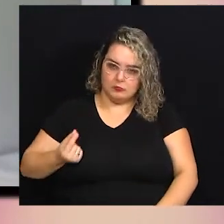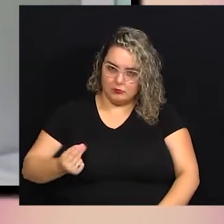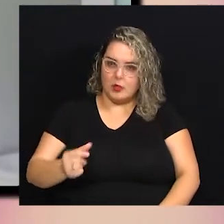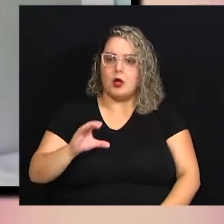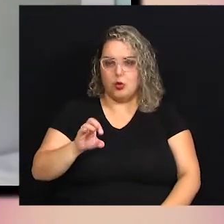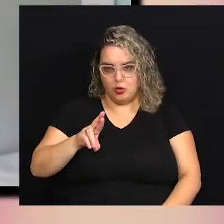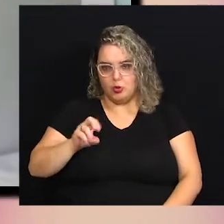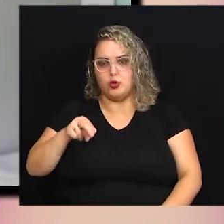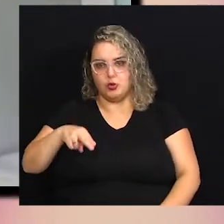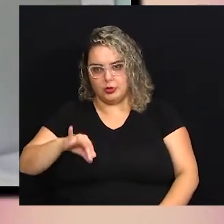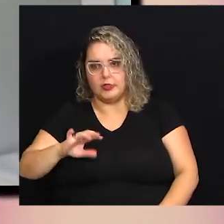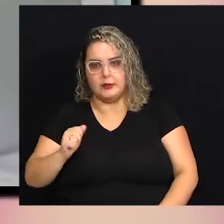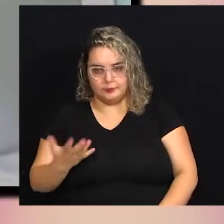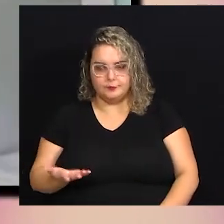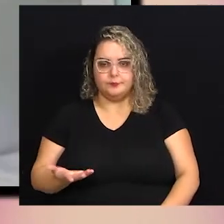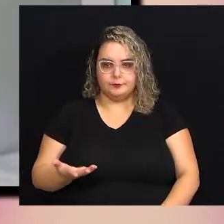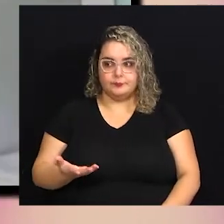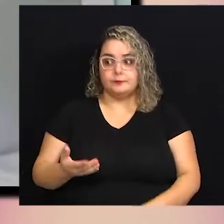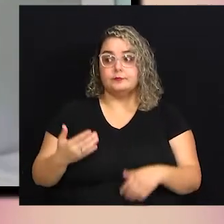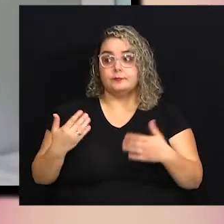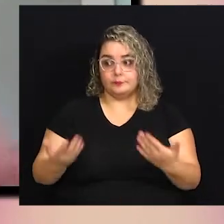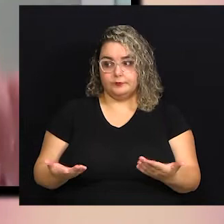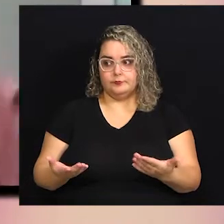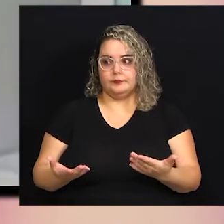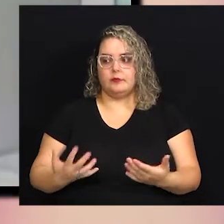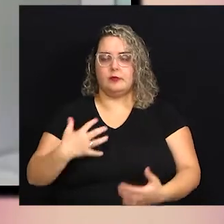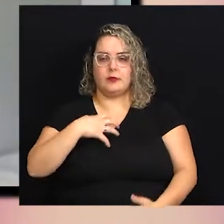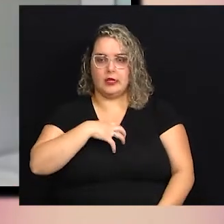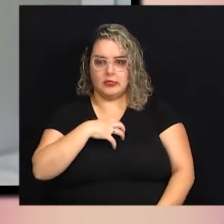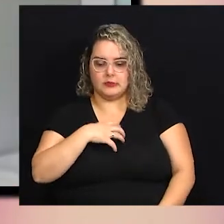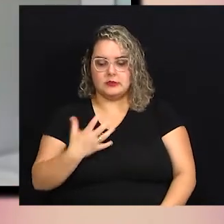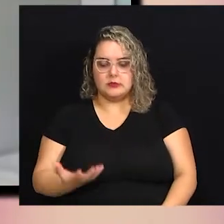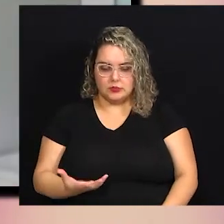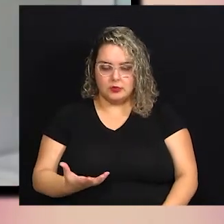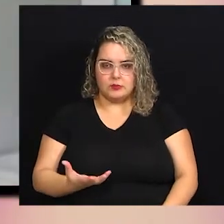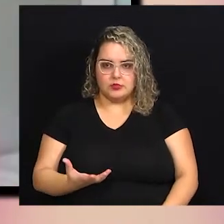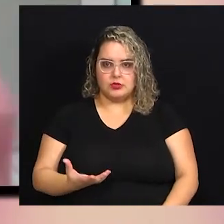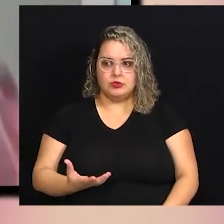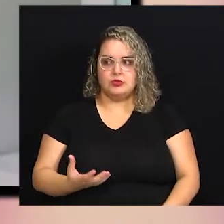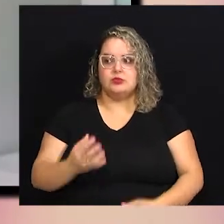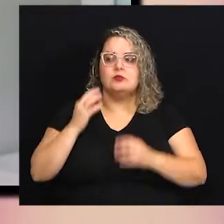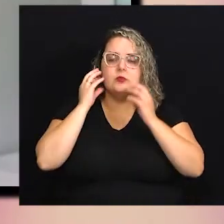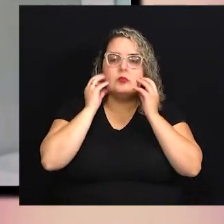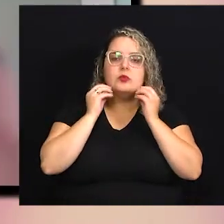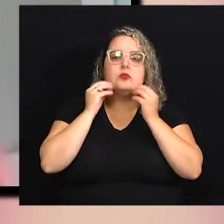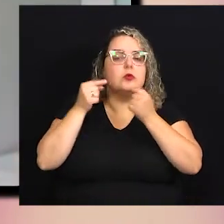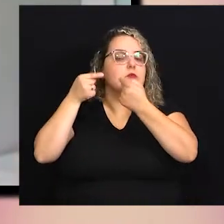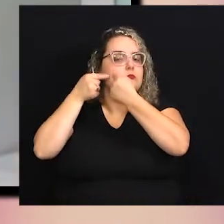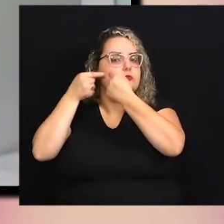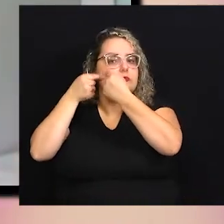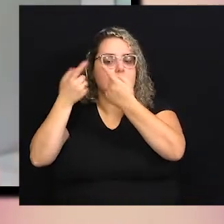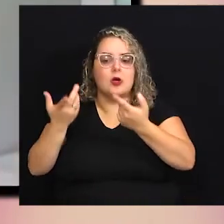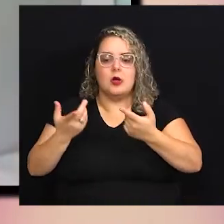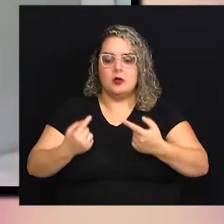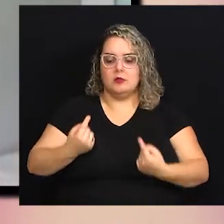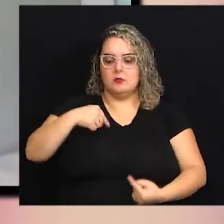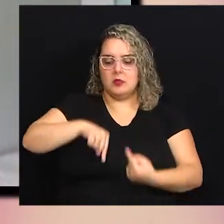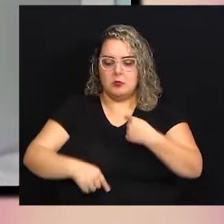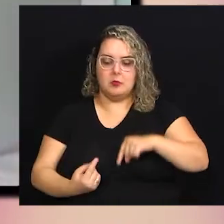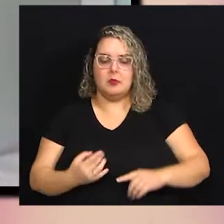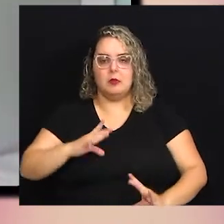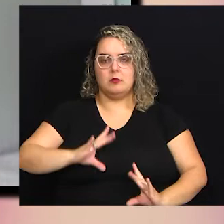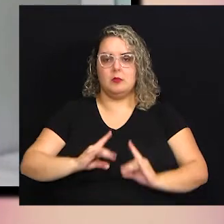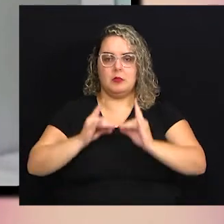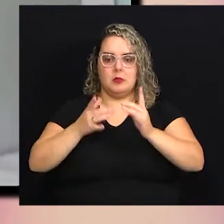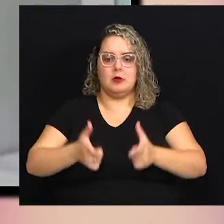vida, é uma doença crônica, né? A gente considera assim. Só que esses sintomas, né, de excesso de pelo, acne, irregularidade,